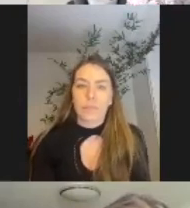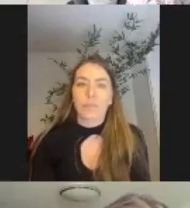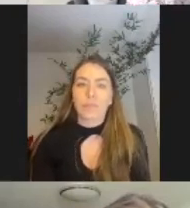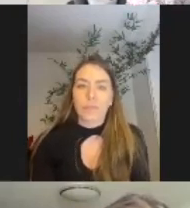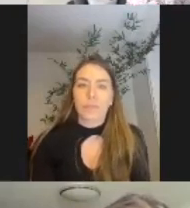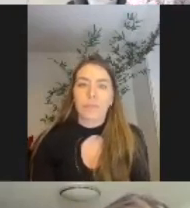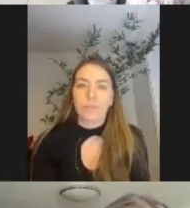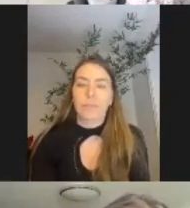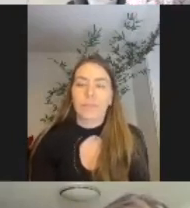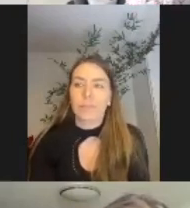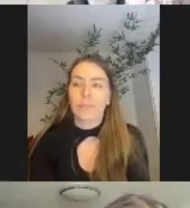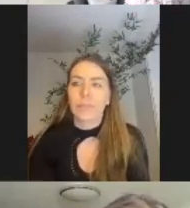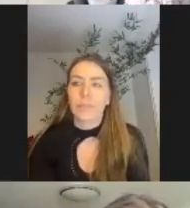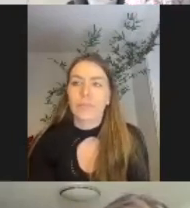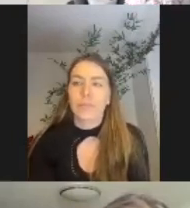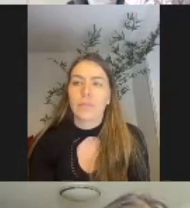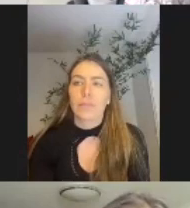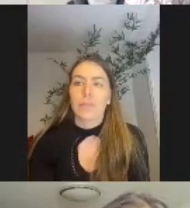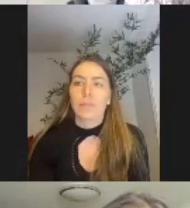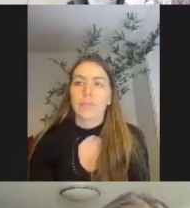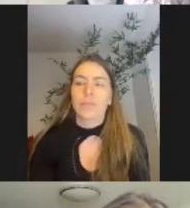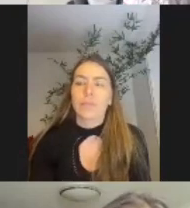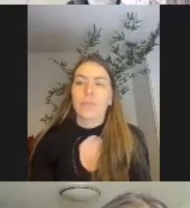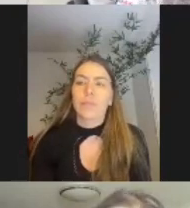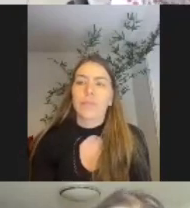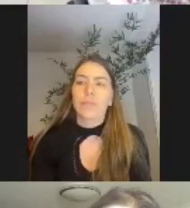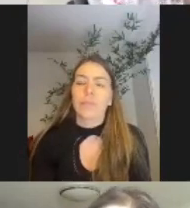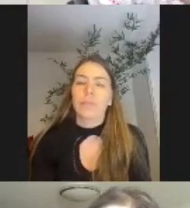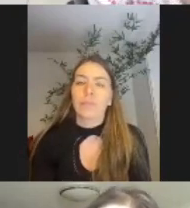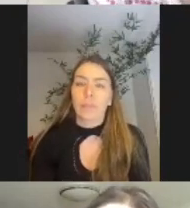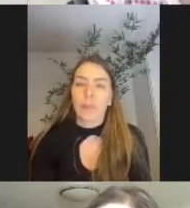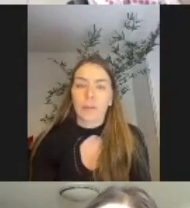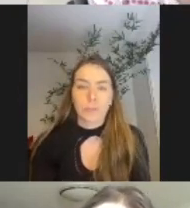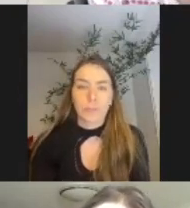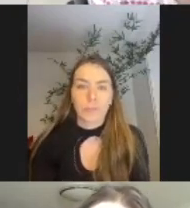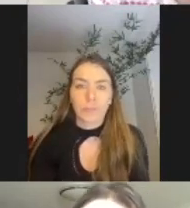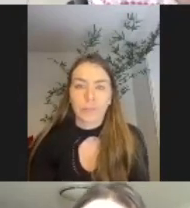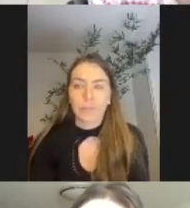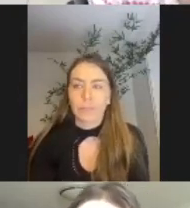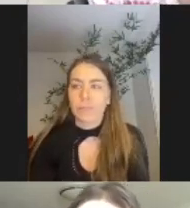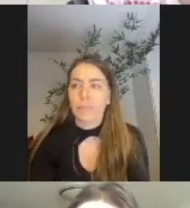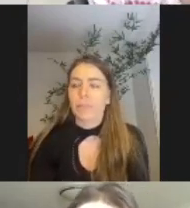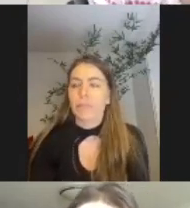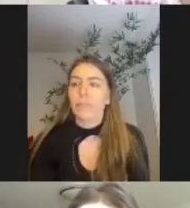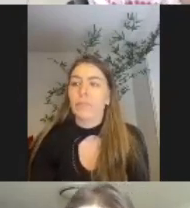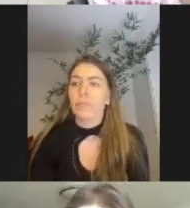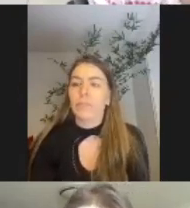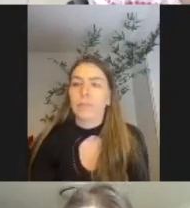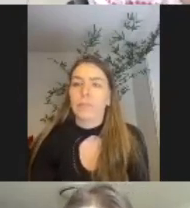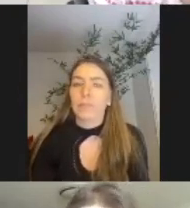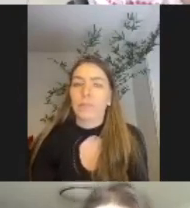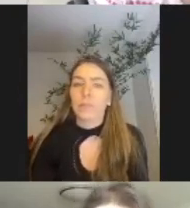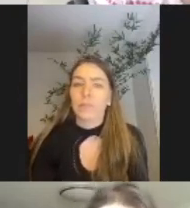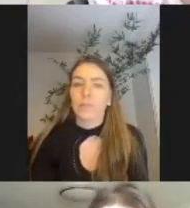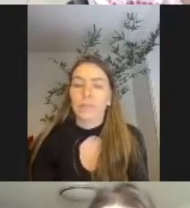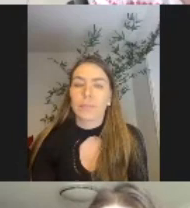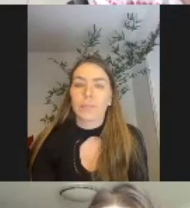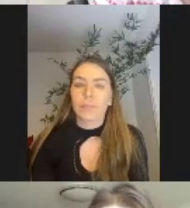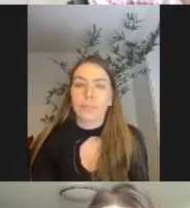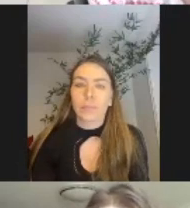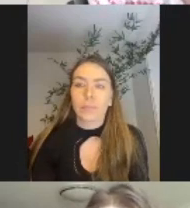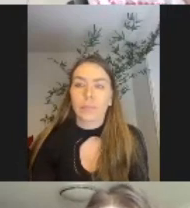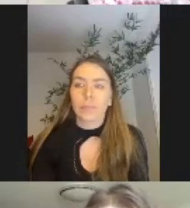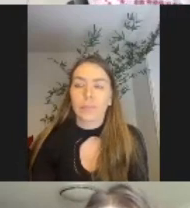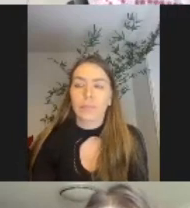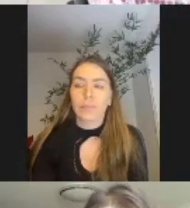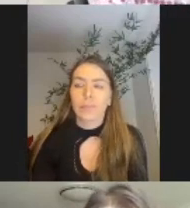que é um blend de farinhas? De repente, na nossa receita de pão, vai lá, sei lá, 200 gramas de farinha de amêndoas. Você pode pôr 100